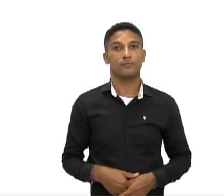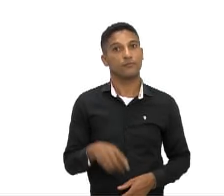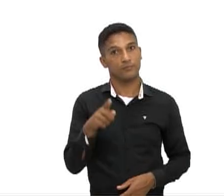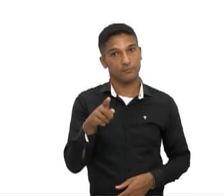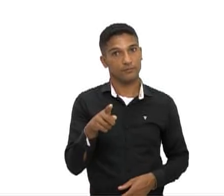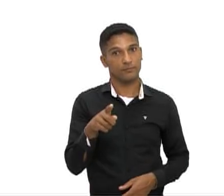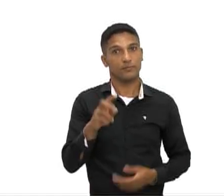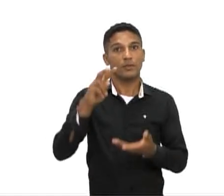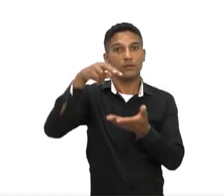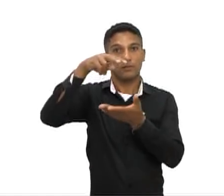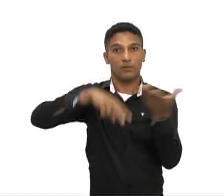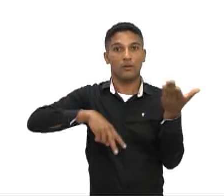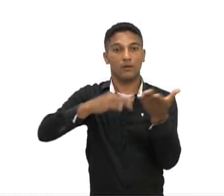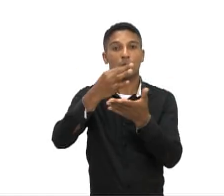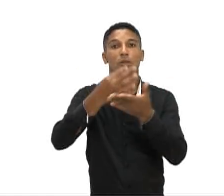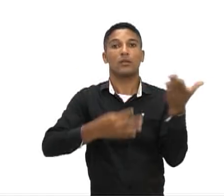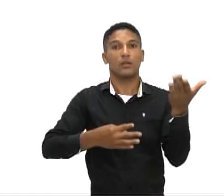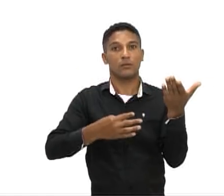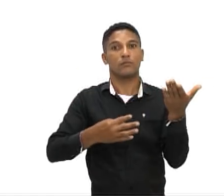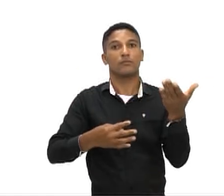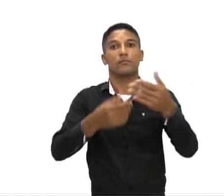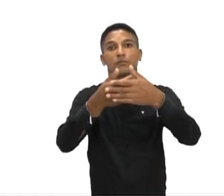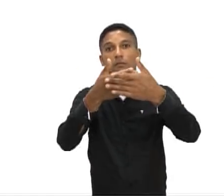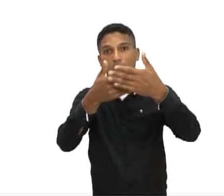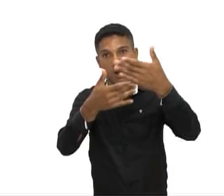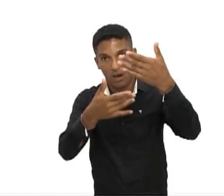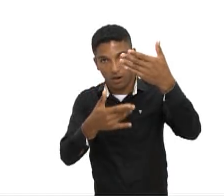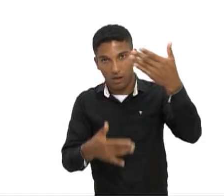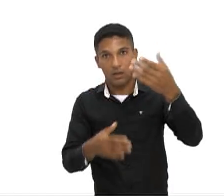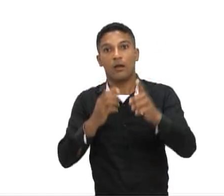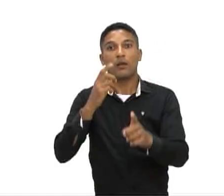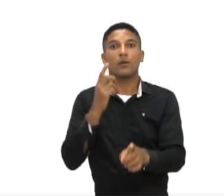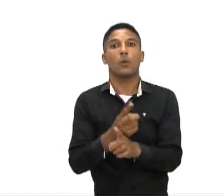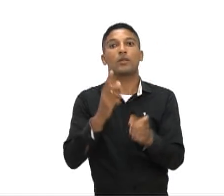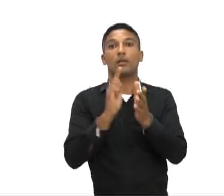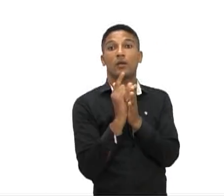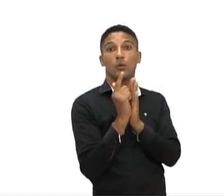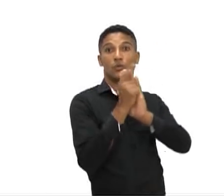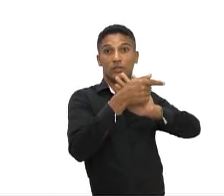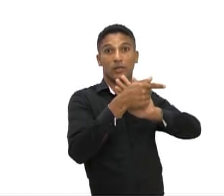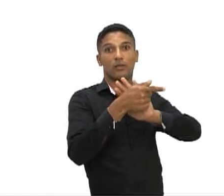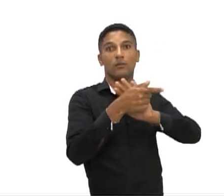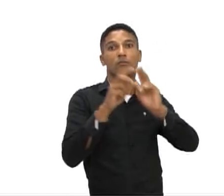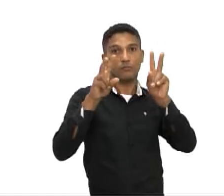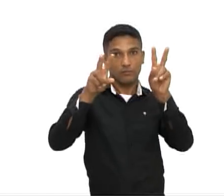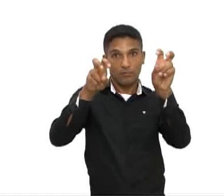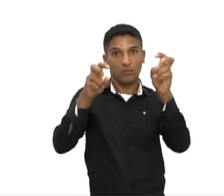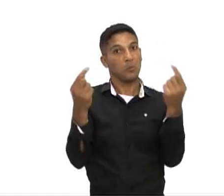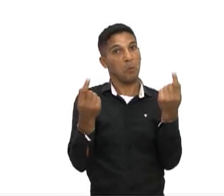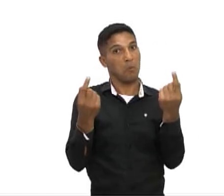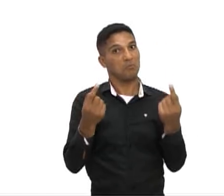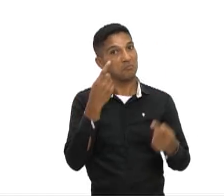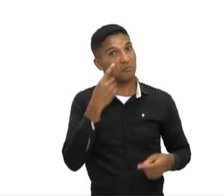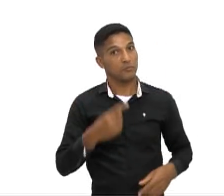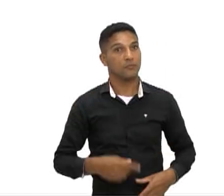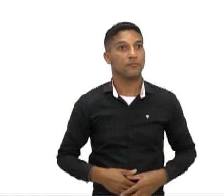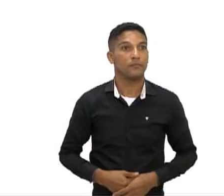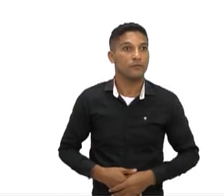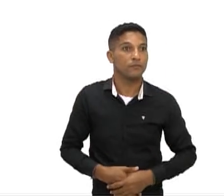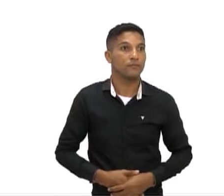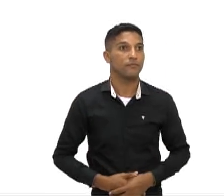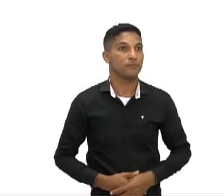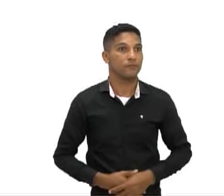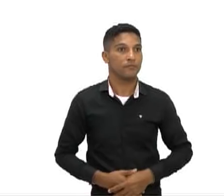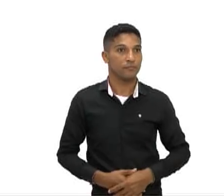texto abaixo para identificar o gênero textual predominante. Em relação aos contos infantis clássicos, o Gato de